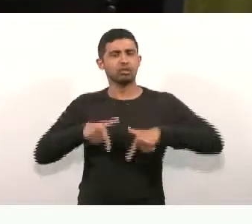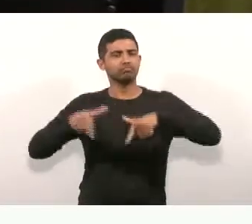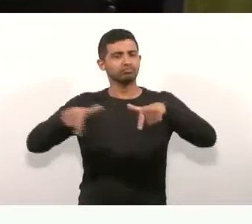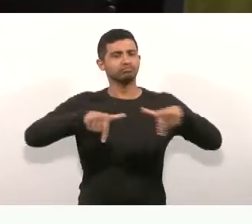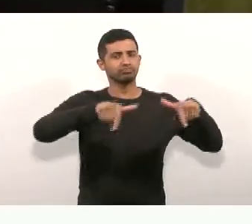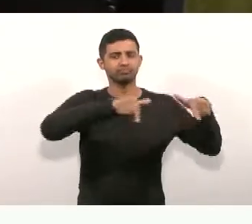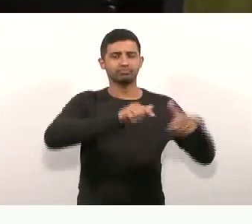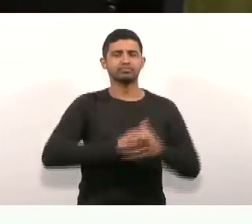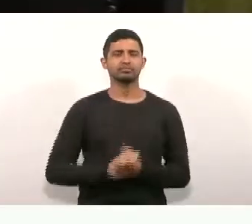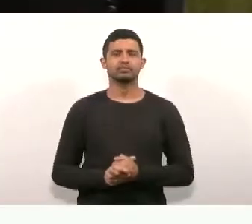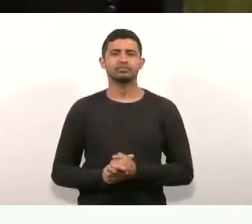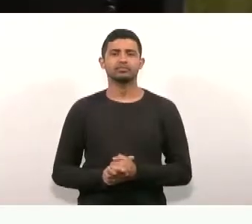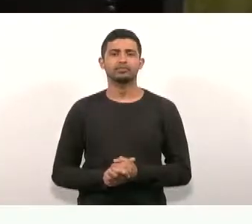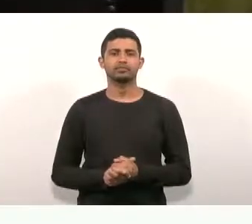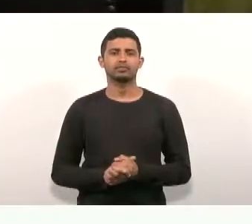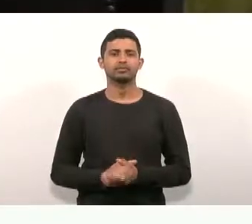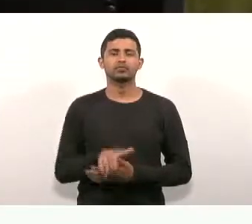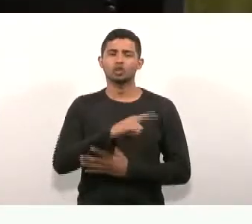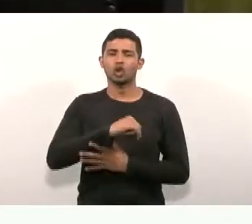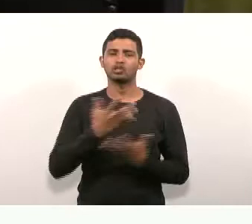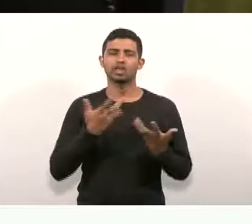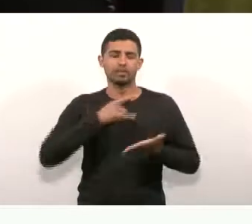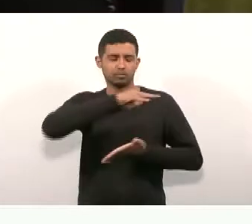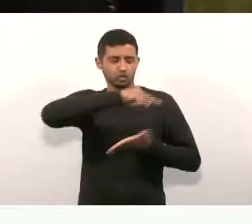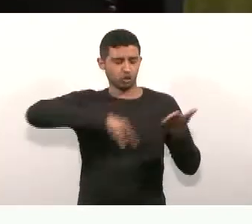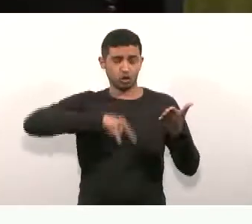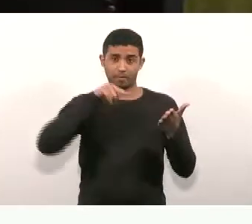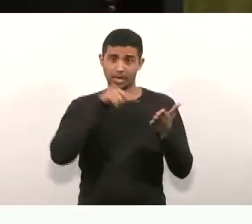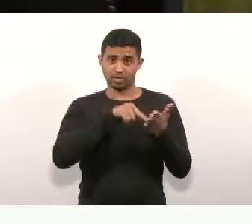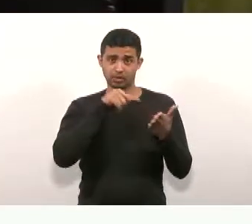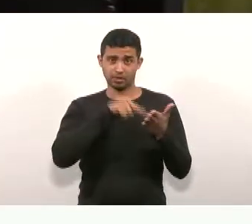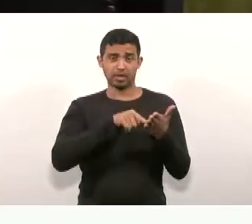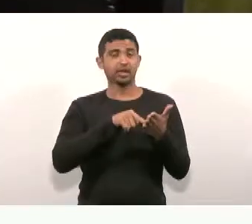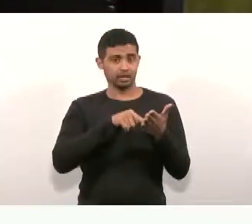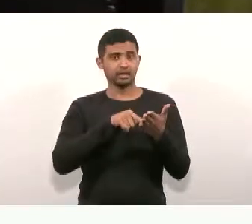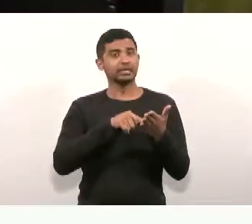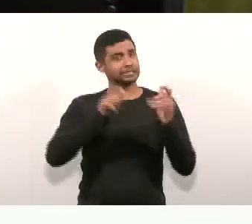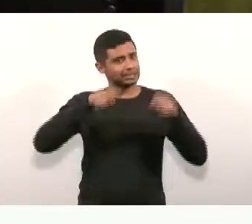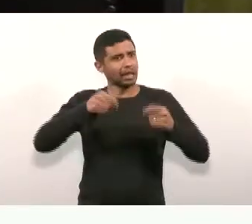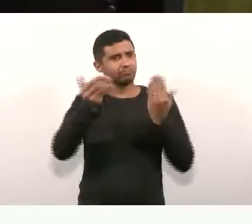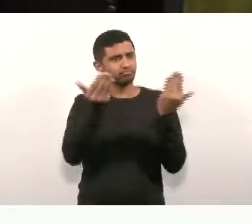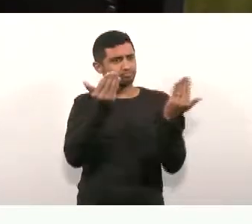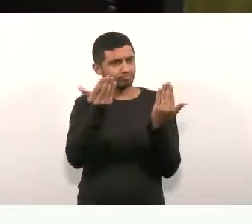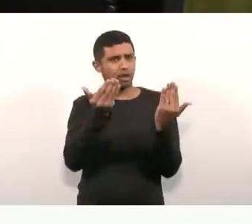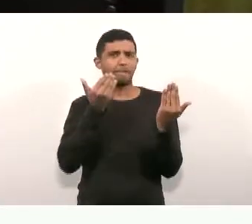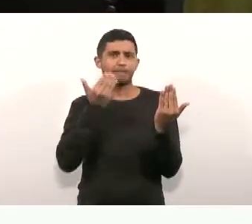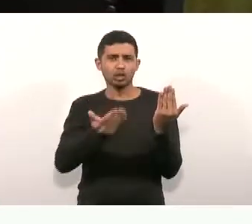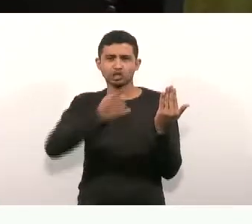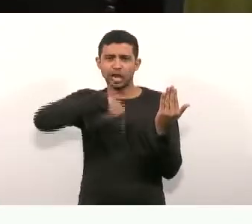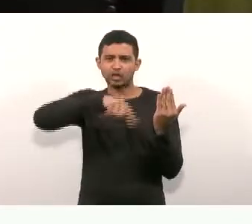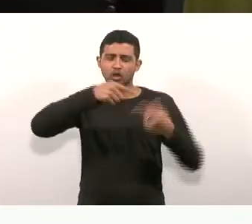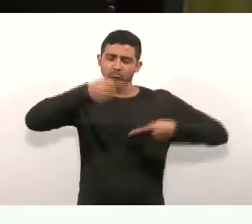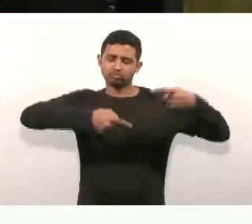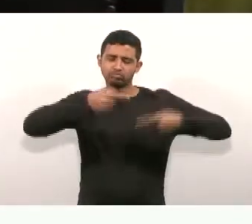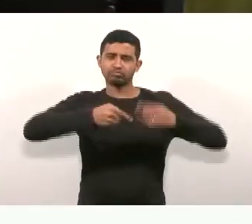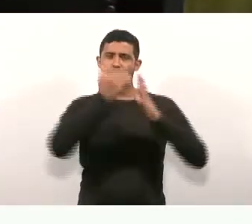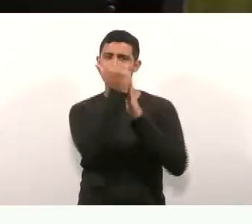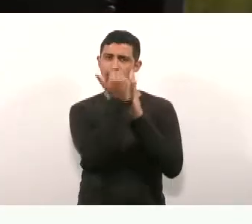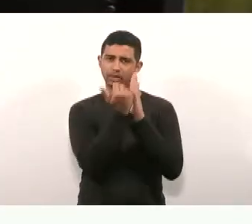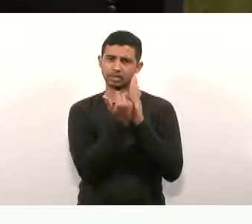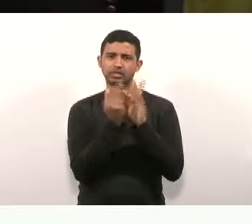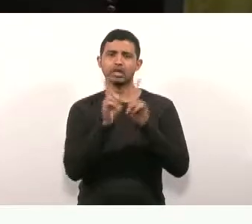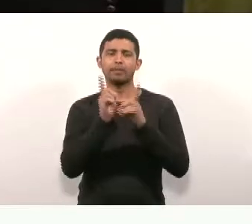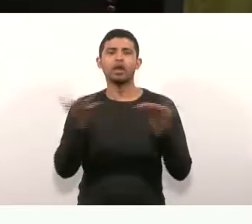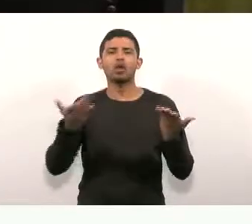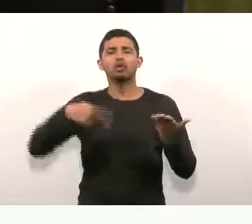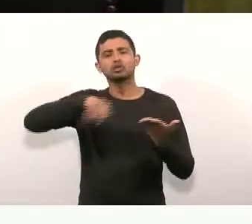pudesse ser lido. A ideia é que esse documento pudesse ser realmente uma síntese do que a gente discutiu e apresentaria, hoje nós